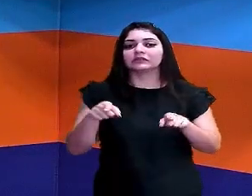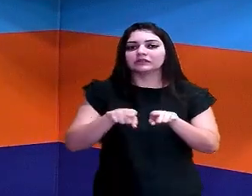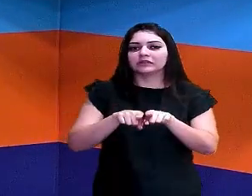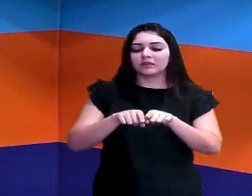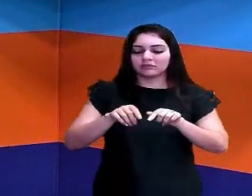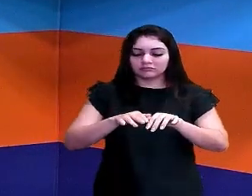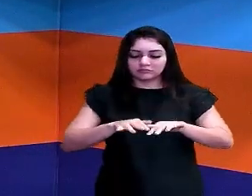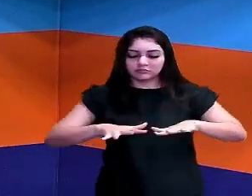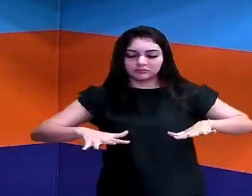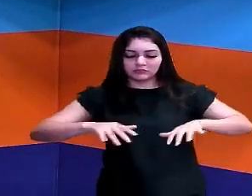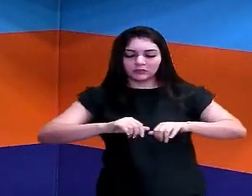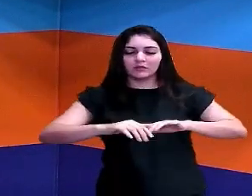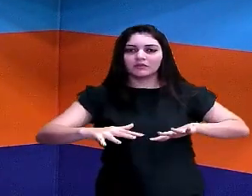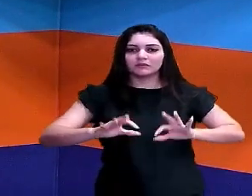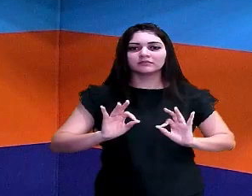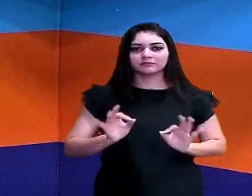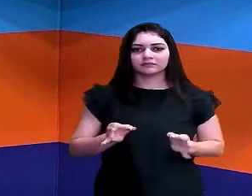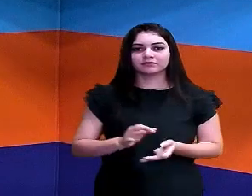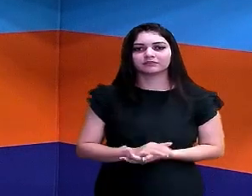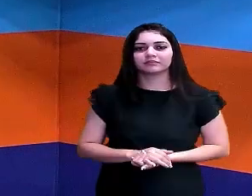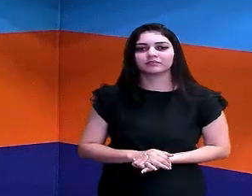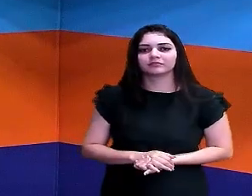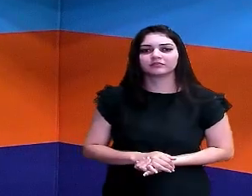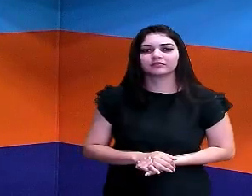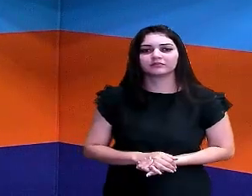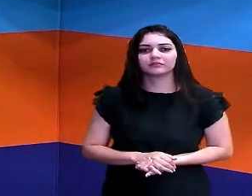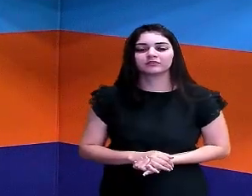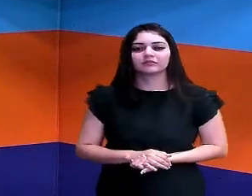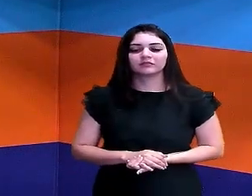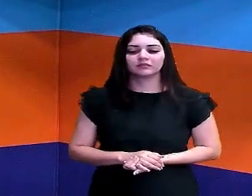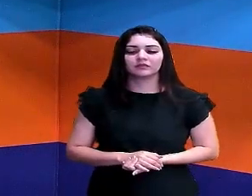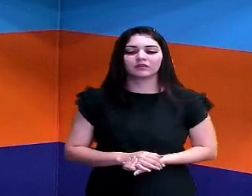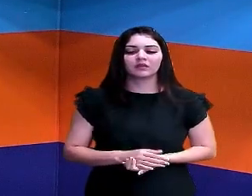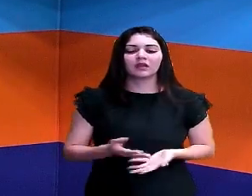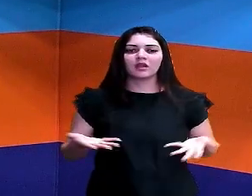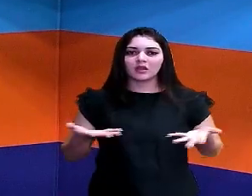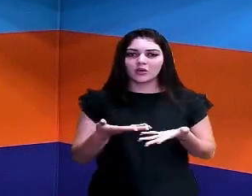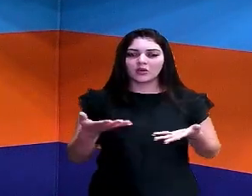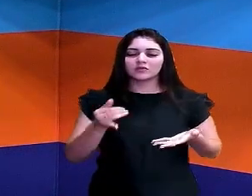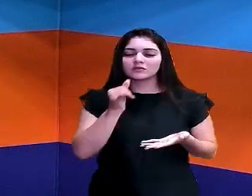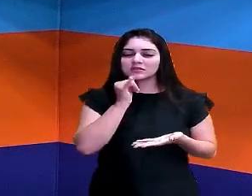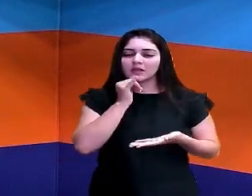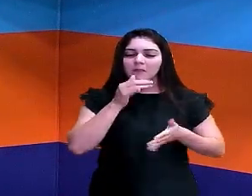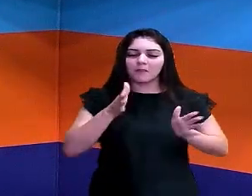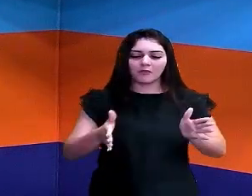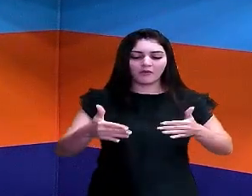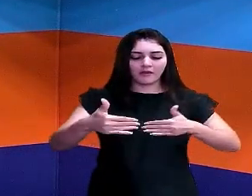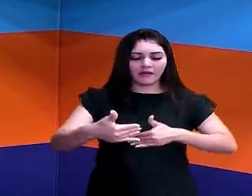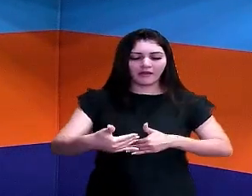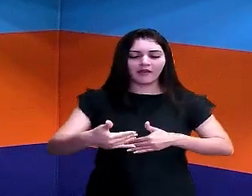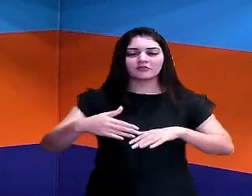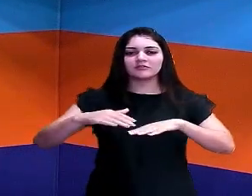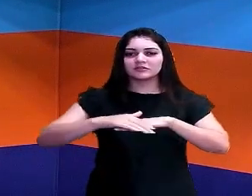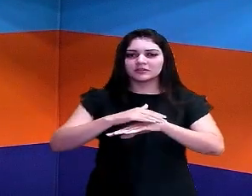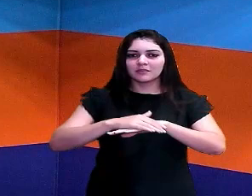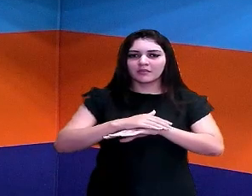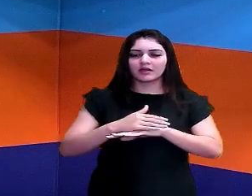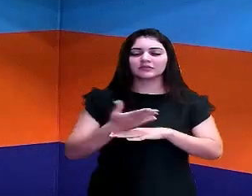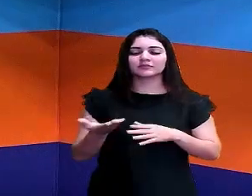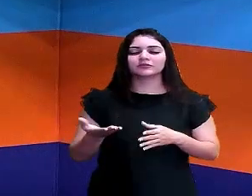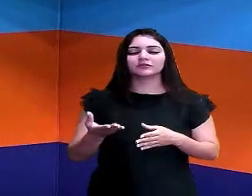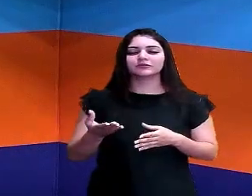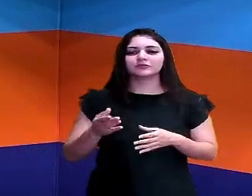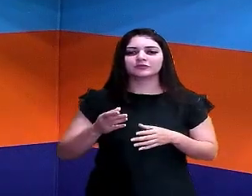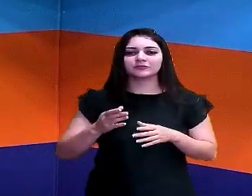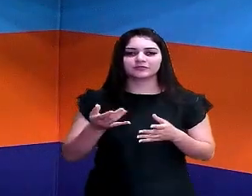a plana. Tá certo? Ó, desmontando uma caixa de sapato fechado, qual é a forma que nós